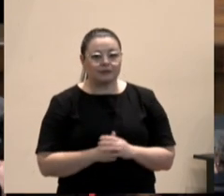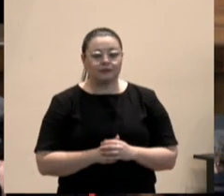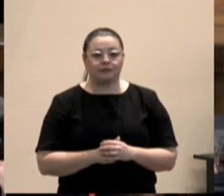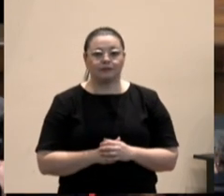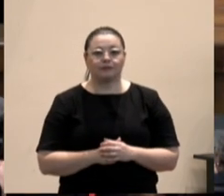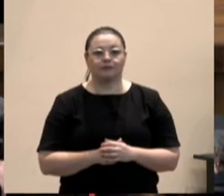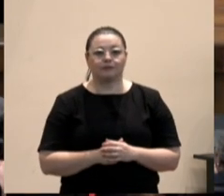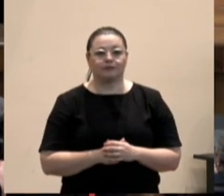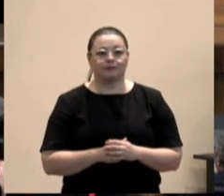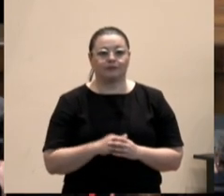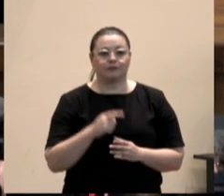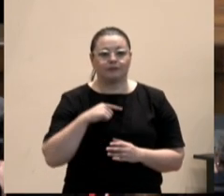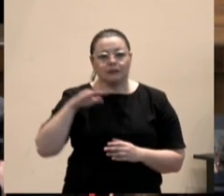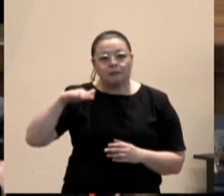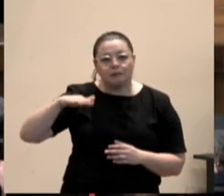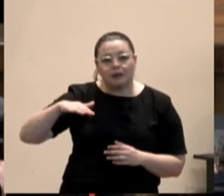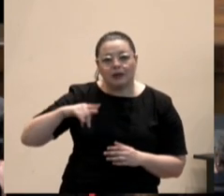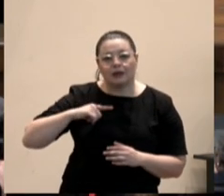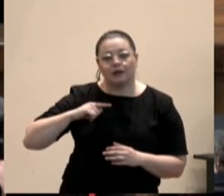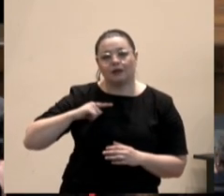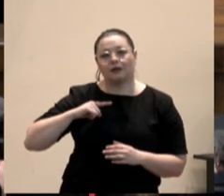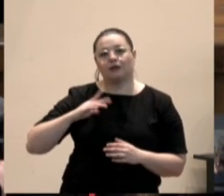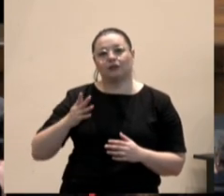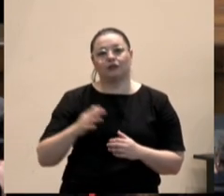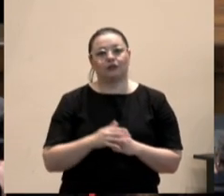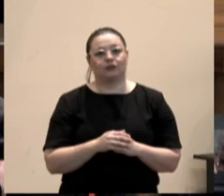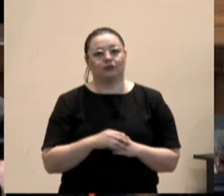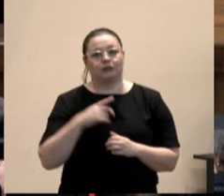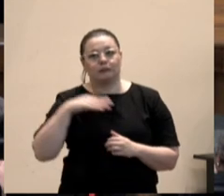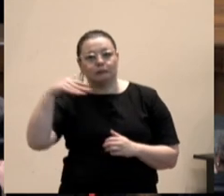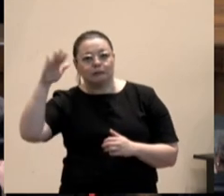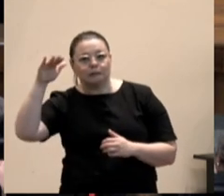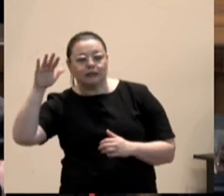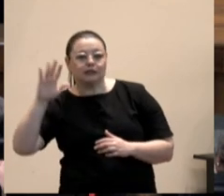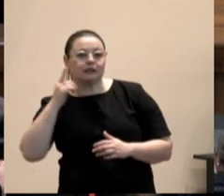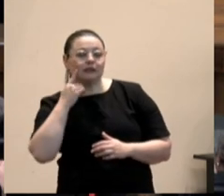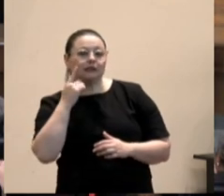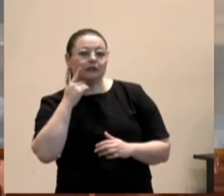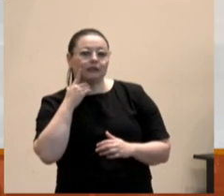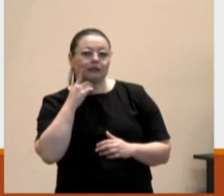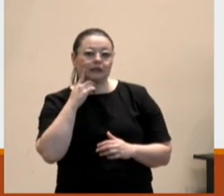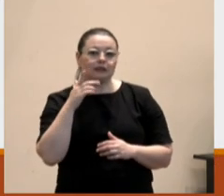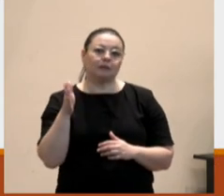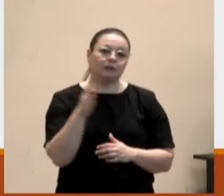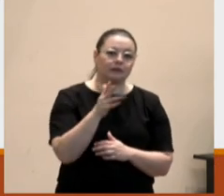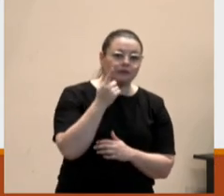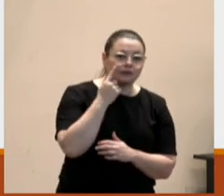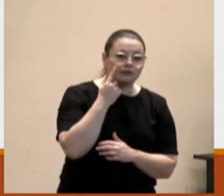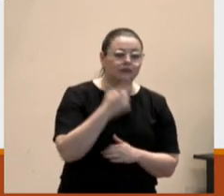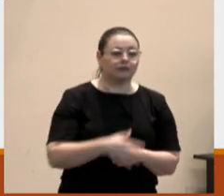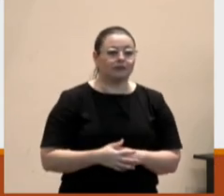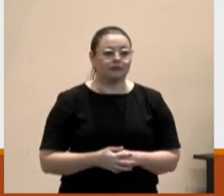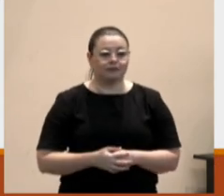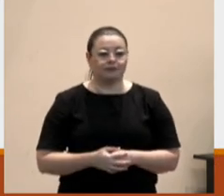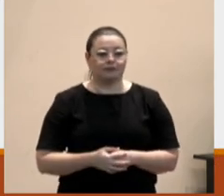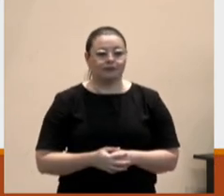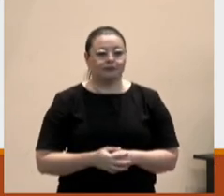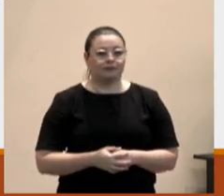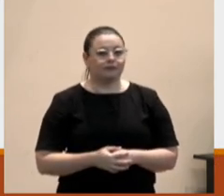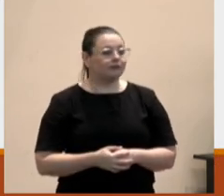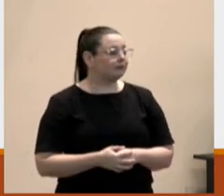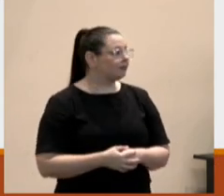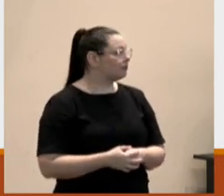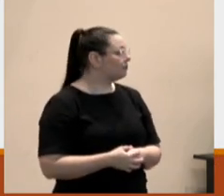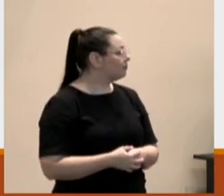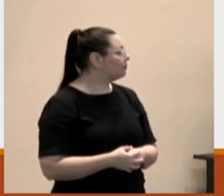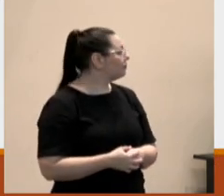Tem um pouco aqui para baixo, tem um pouco ali no mais para o norte, leste, né? Então, provavelmente deve